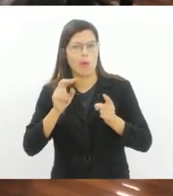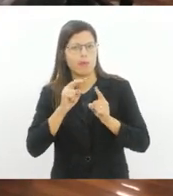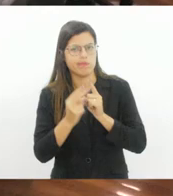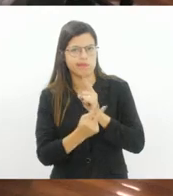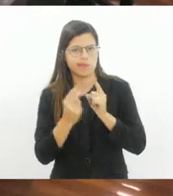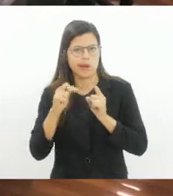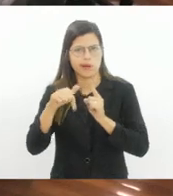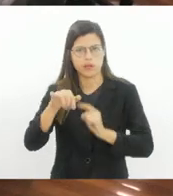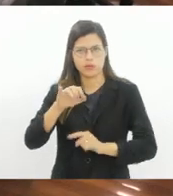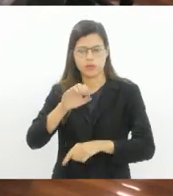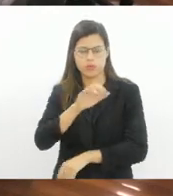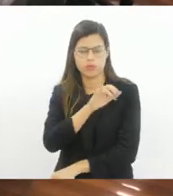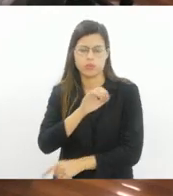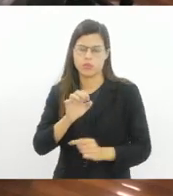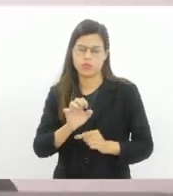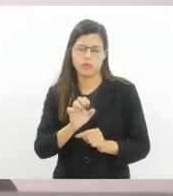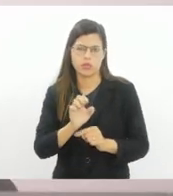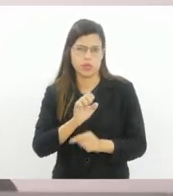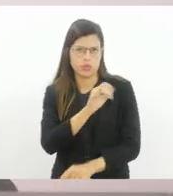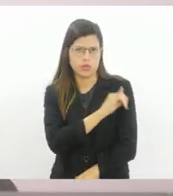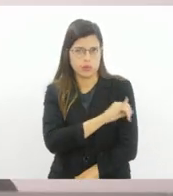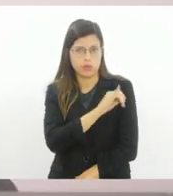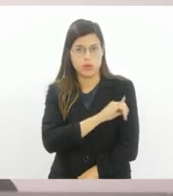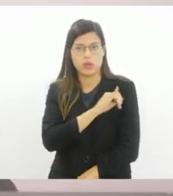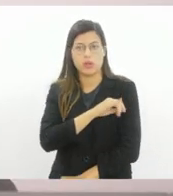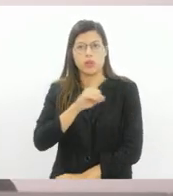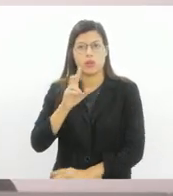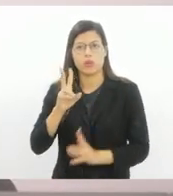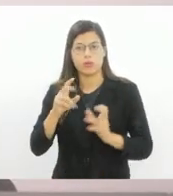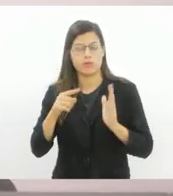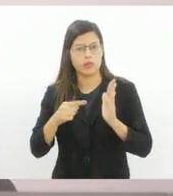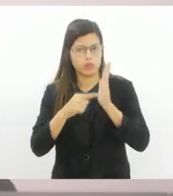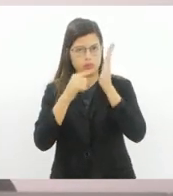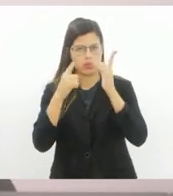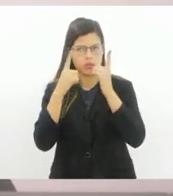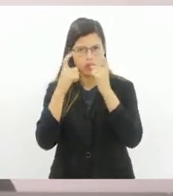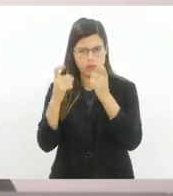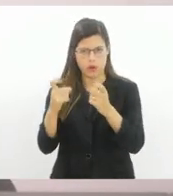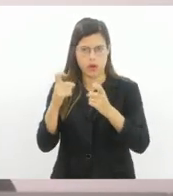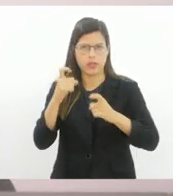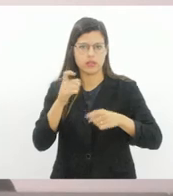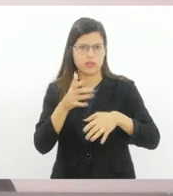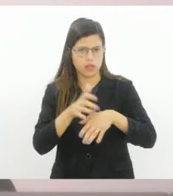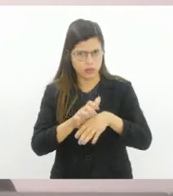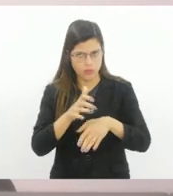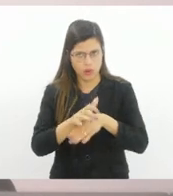do Rio de Janeiro das notificações de violência sexual.